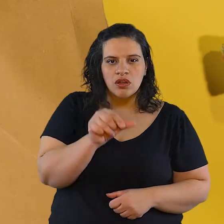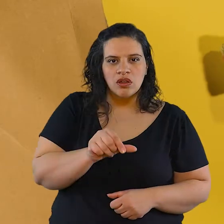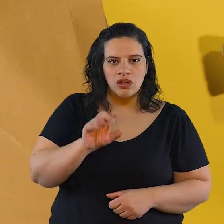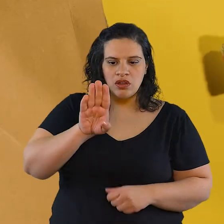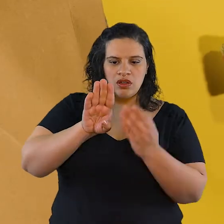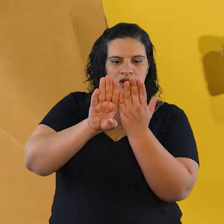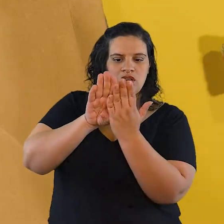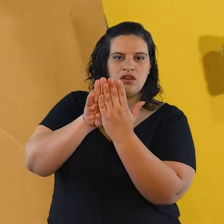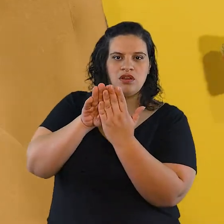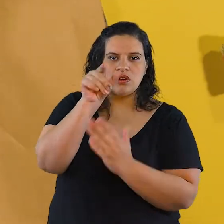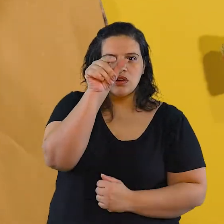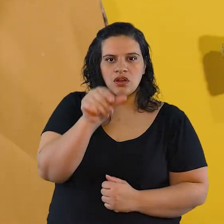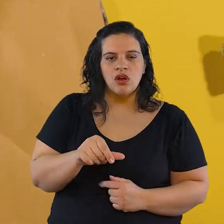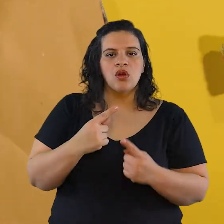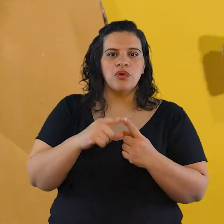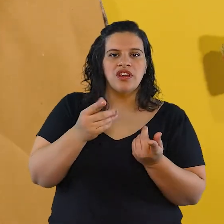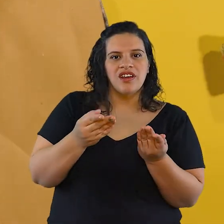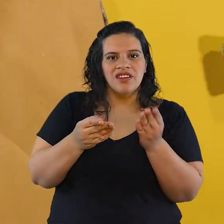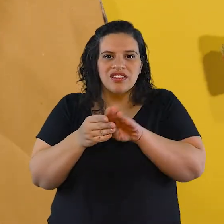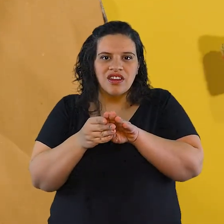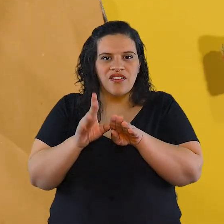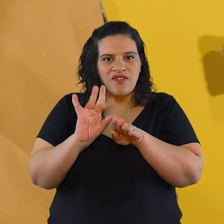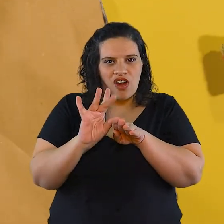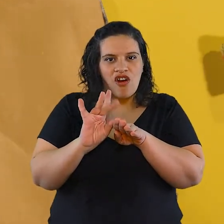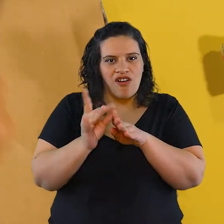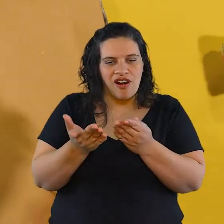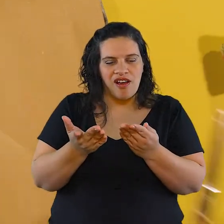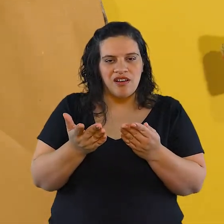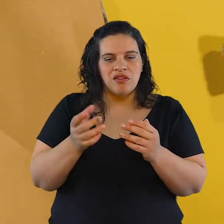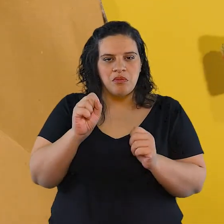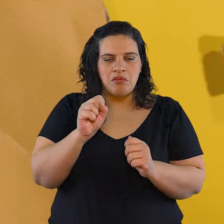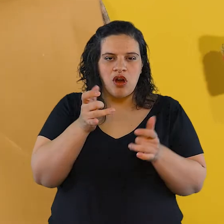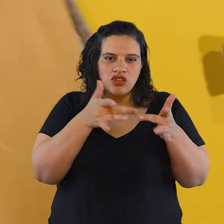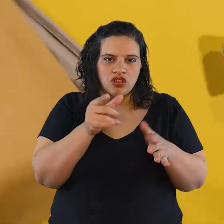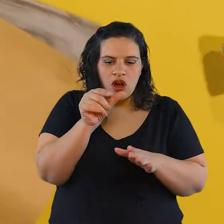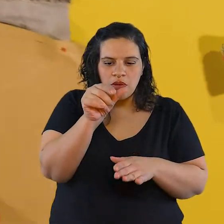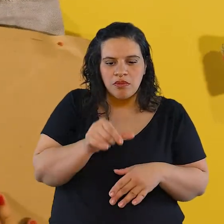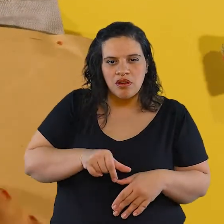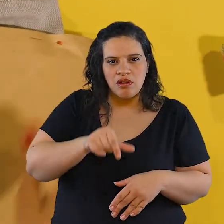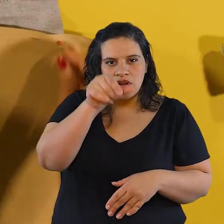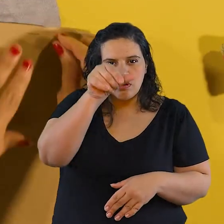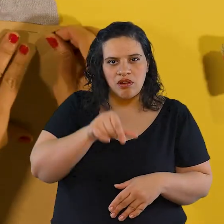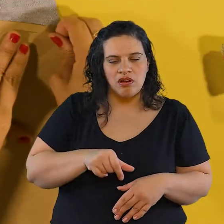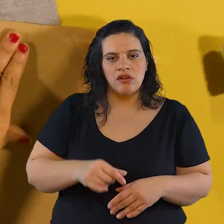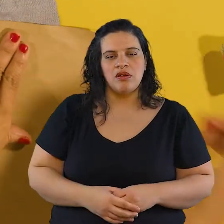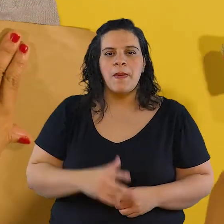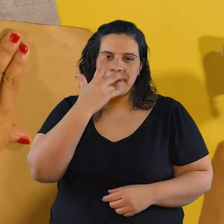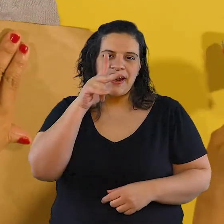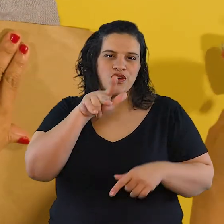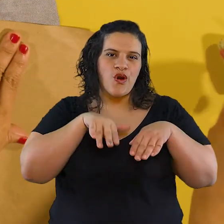Posso deixar uma margenzinha, porque eu vou passar cola, então o que sobra